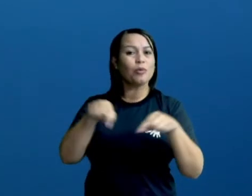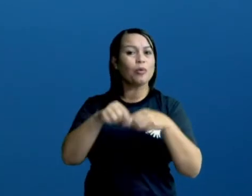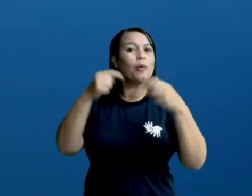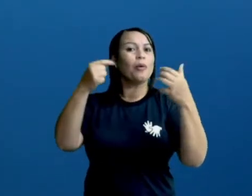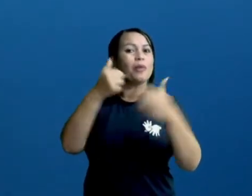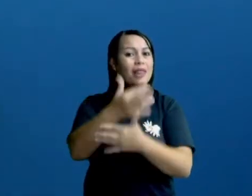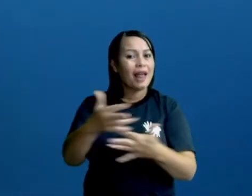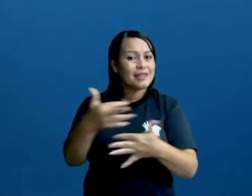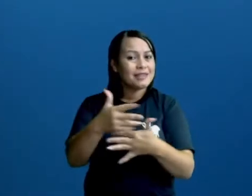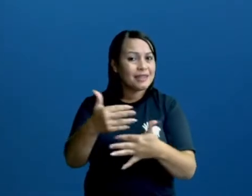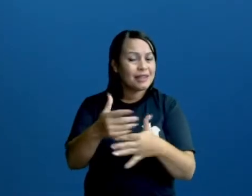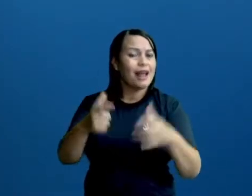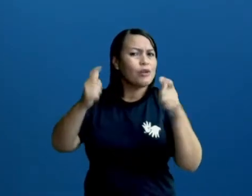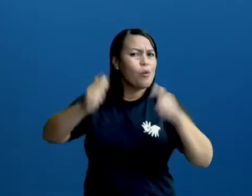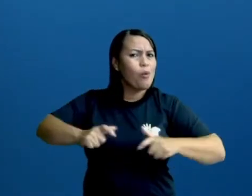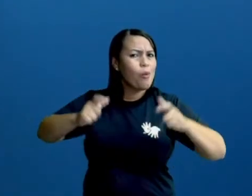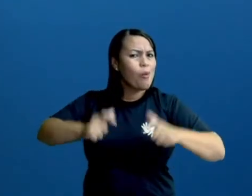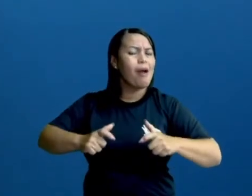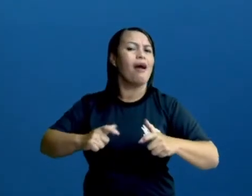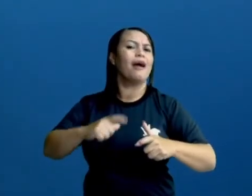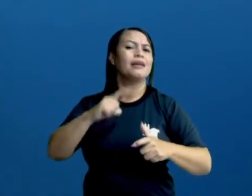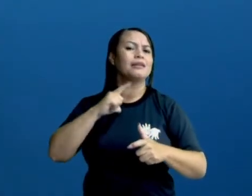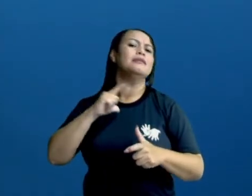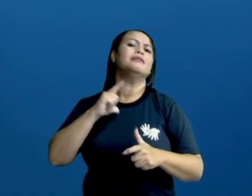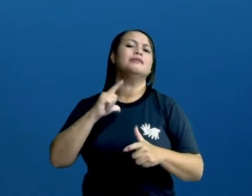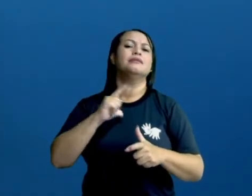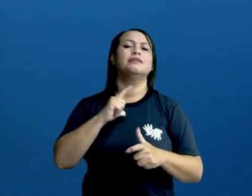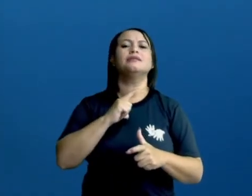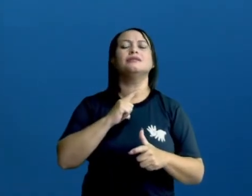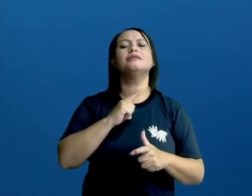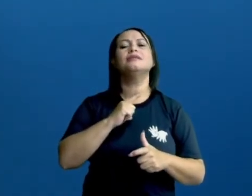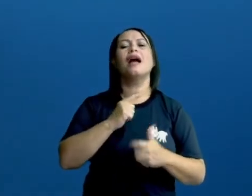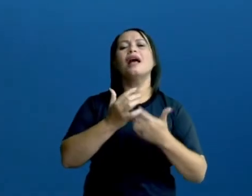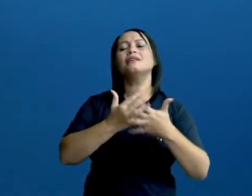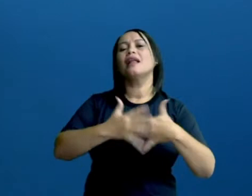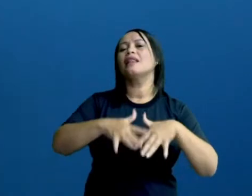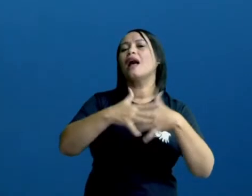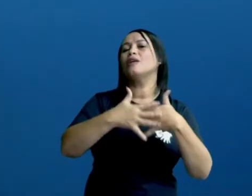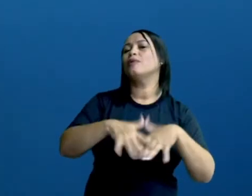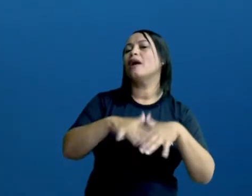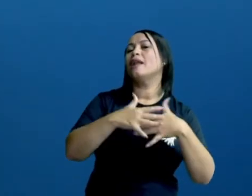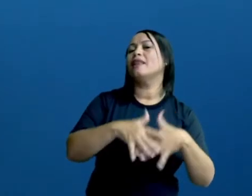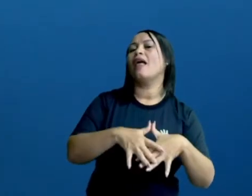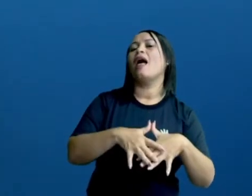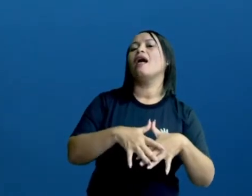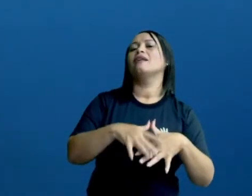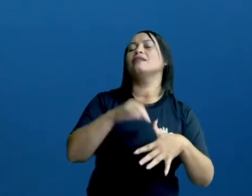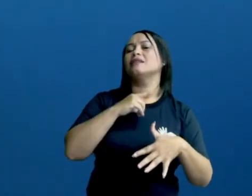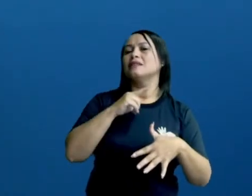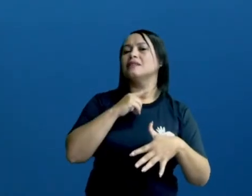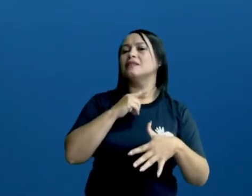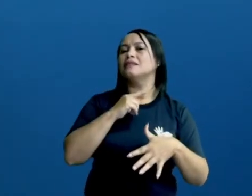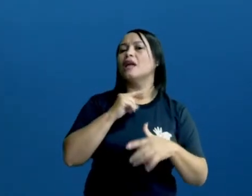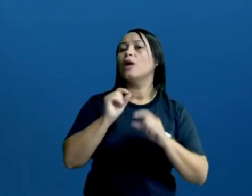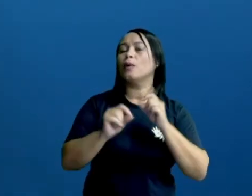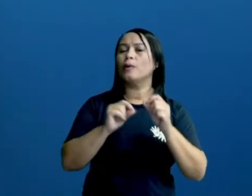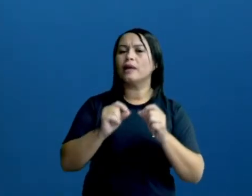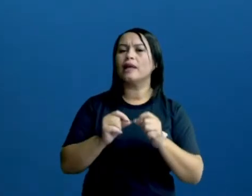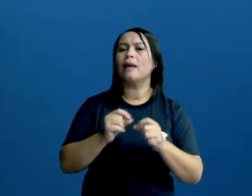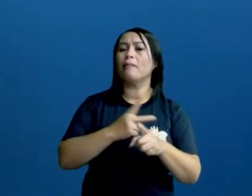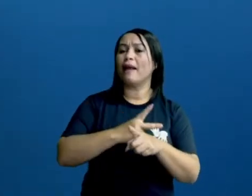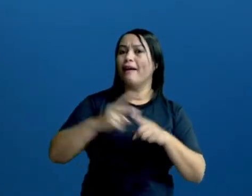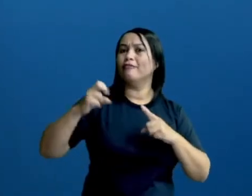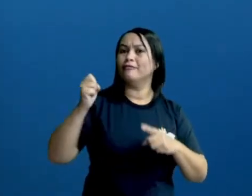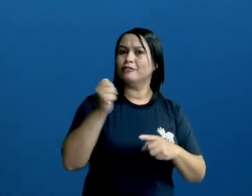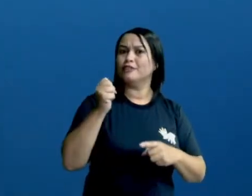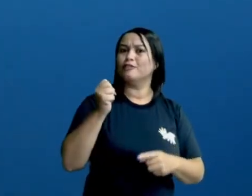num lugar que tem essa naturalidade ou essa predisposição para a